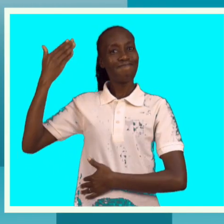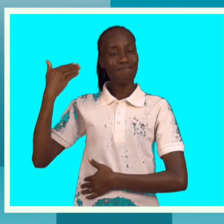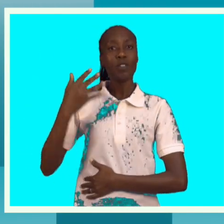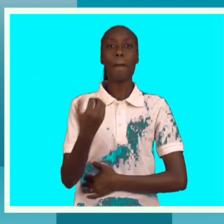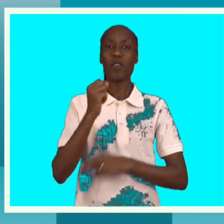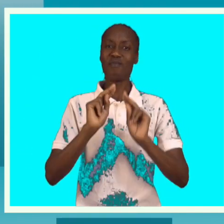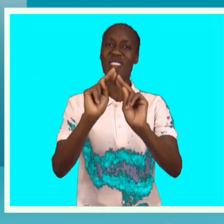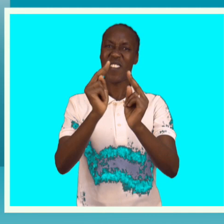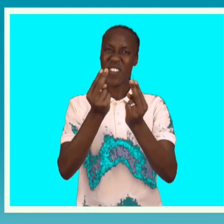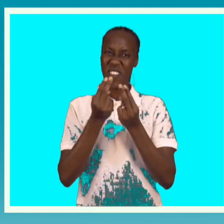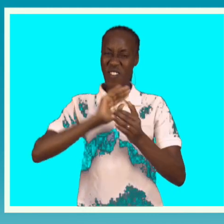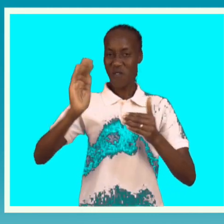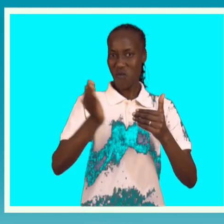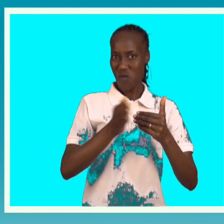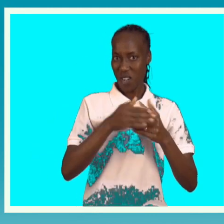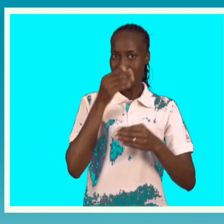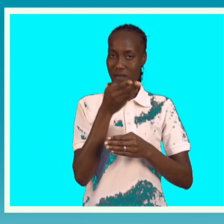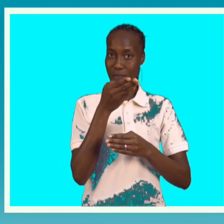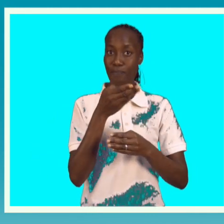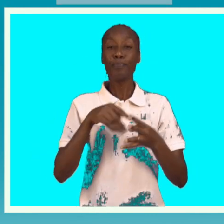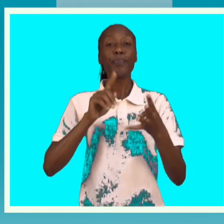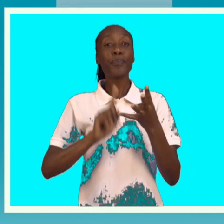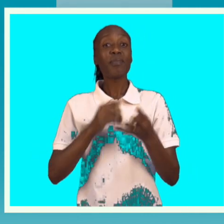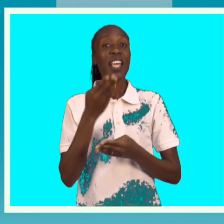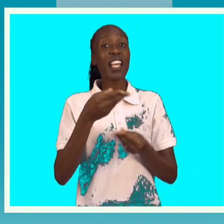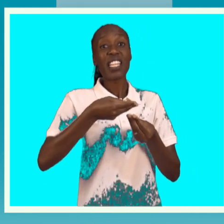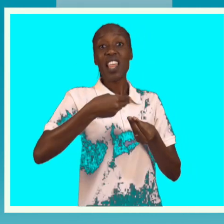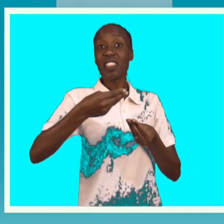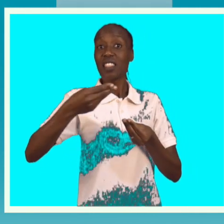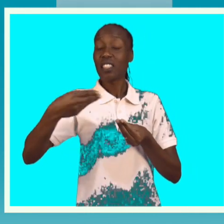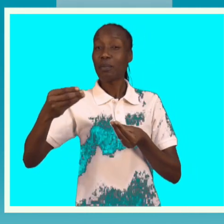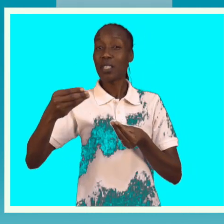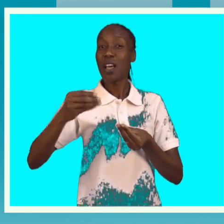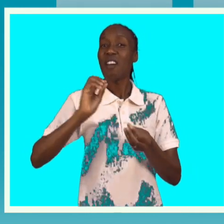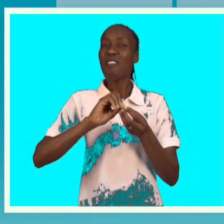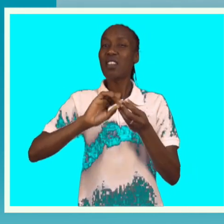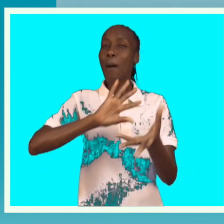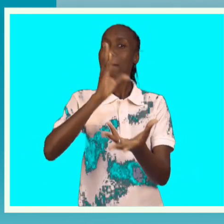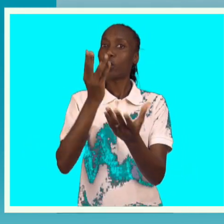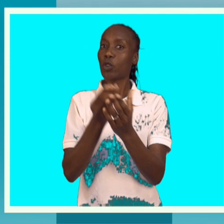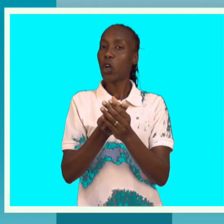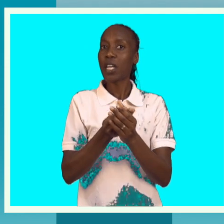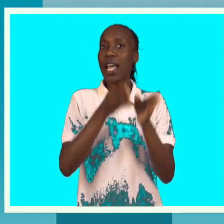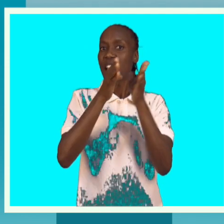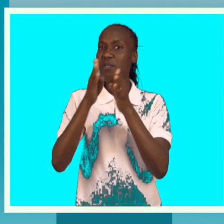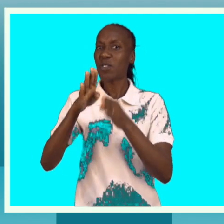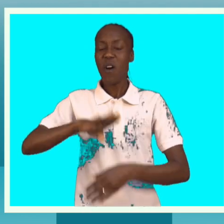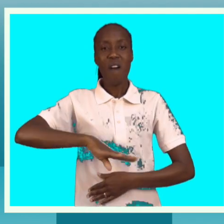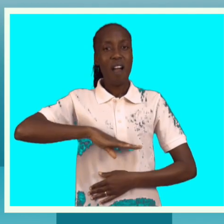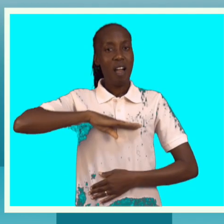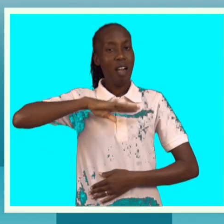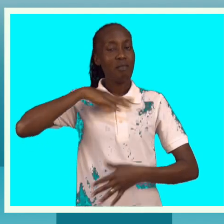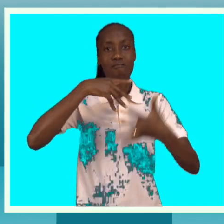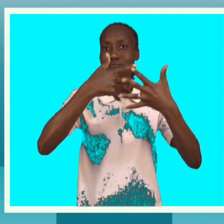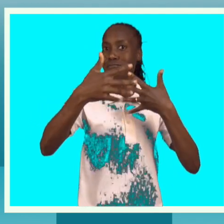necessitar de renovação. Esta distribuição é feita para todos os grupos etários, dependendo